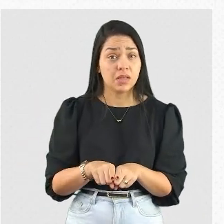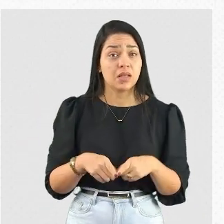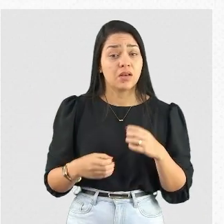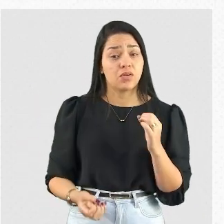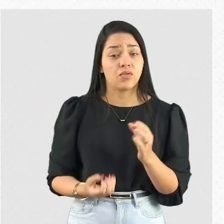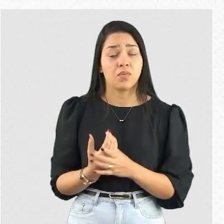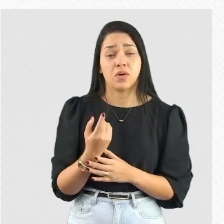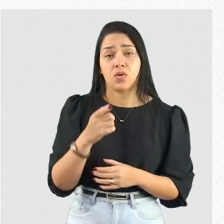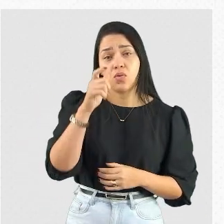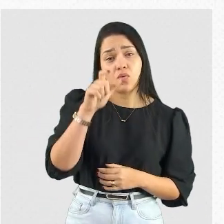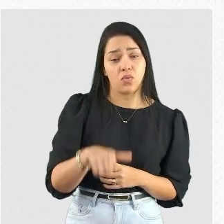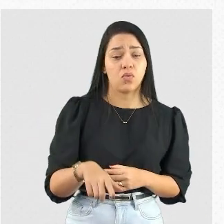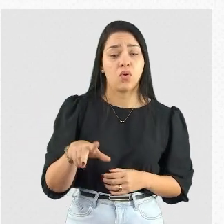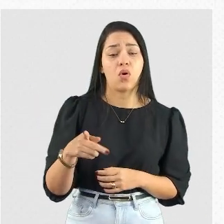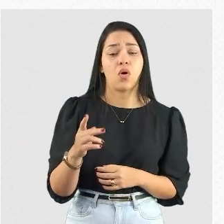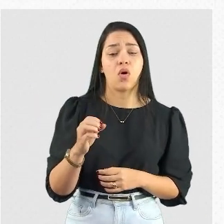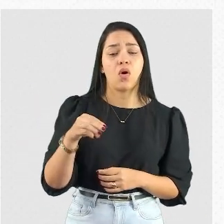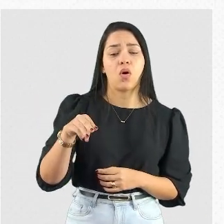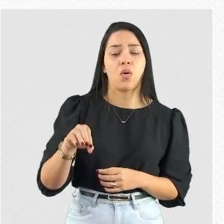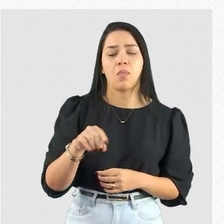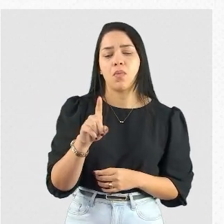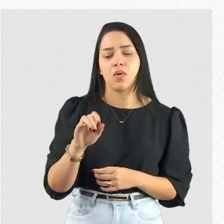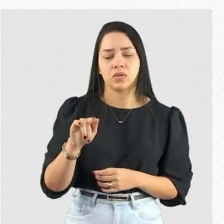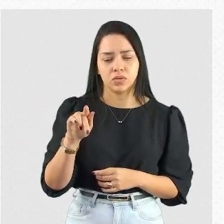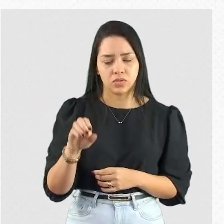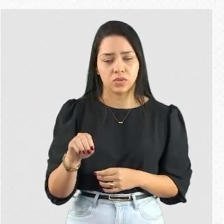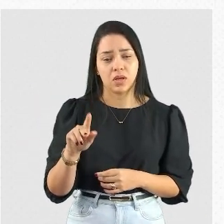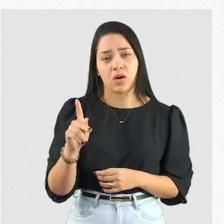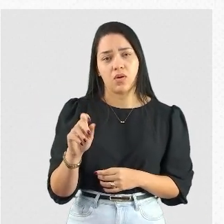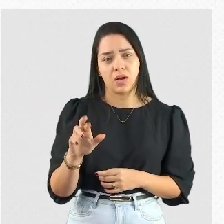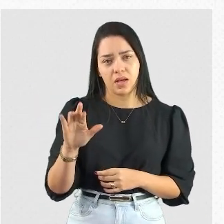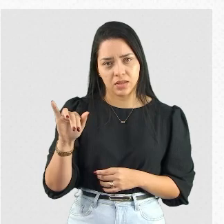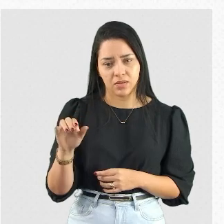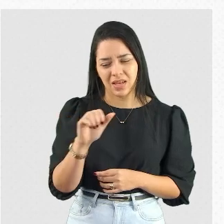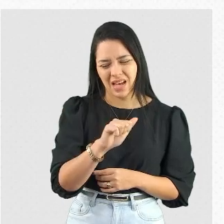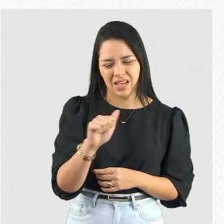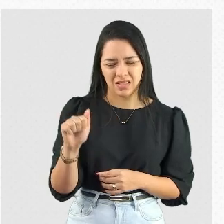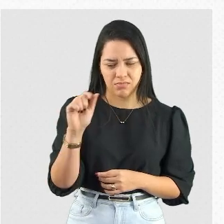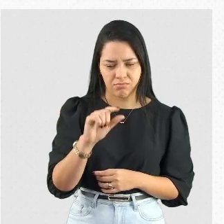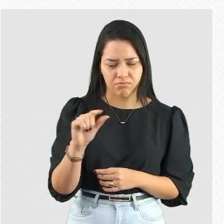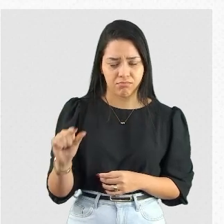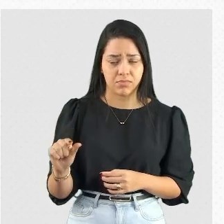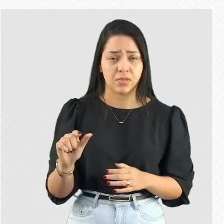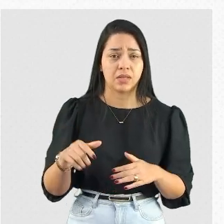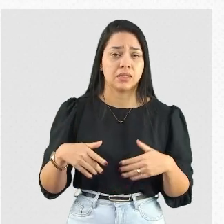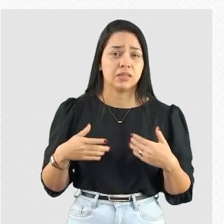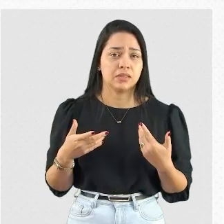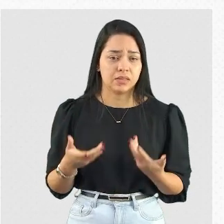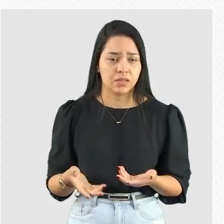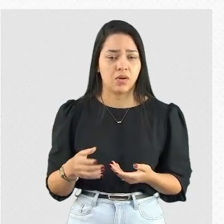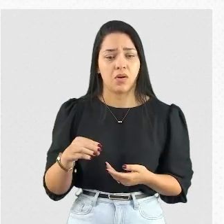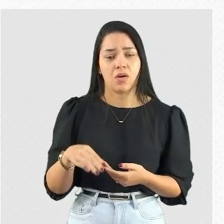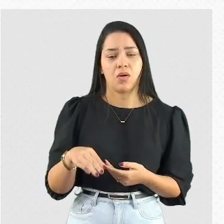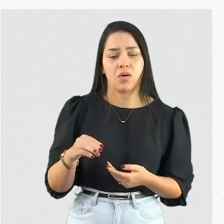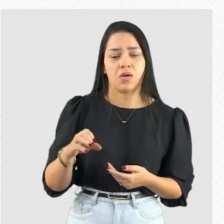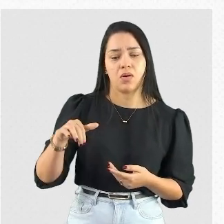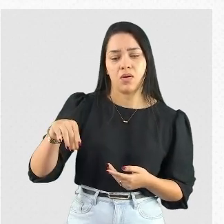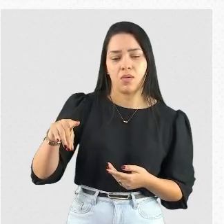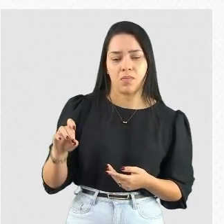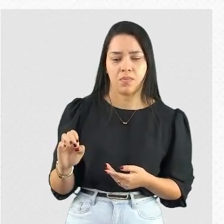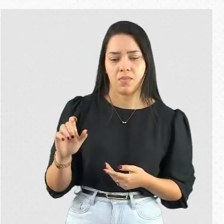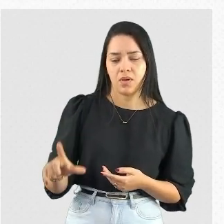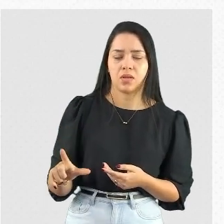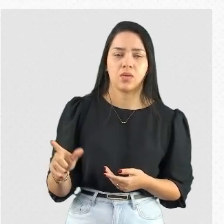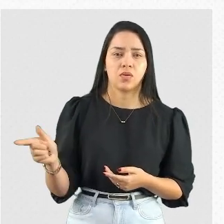um indivíduo que ele é homozigoto recessivo, que é azinho. Então, aí Mendel, a partir de Mendel, a